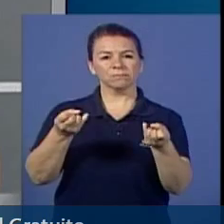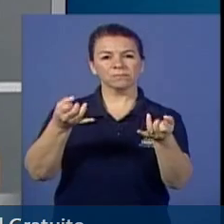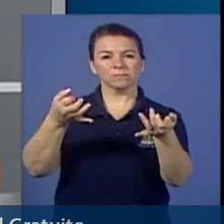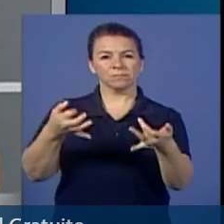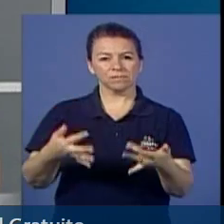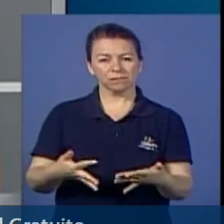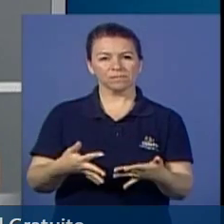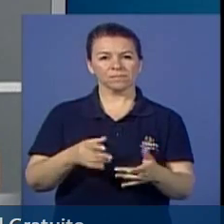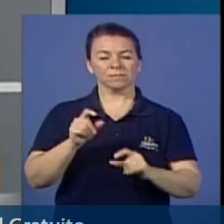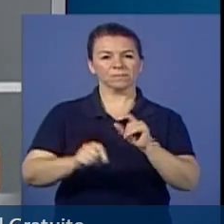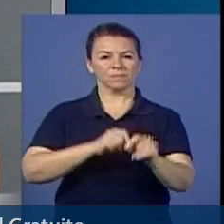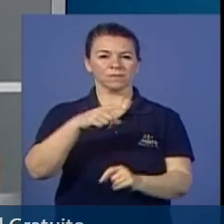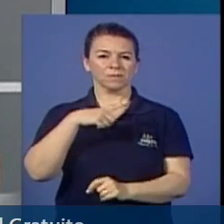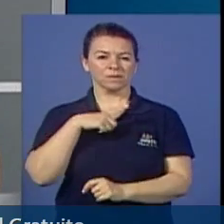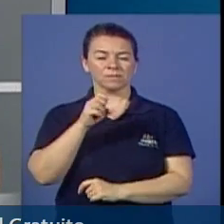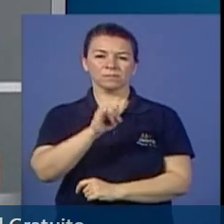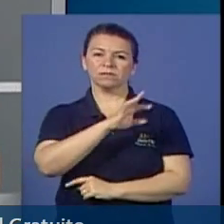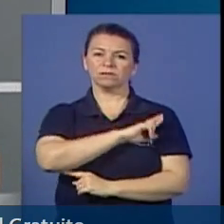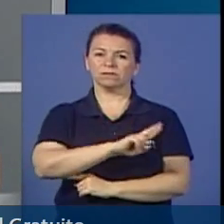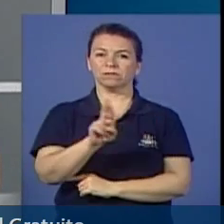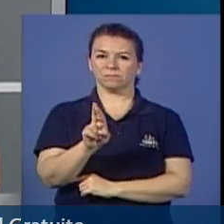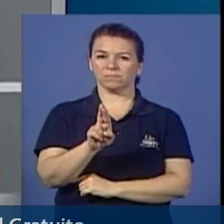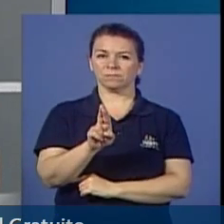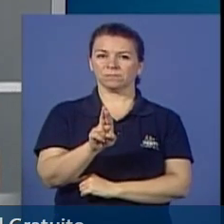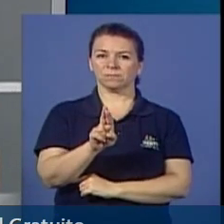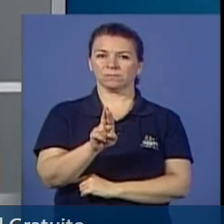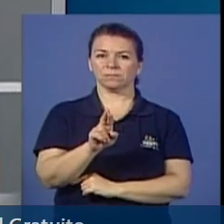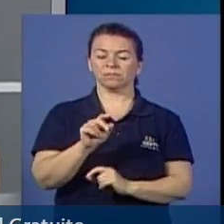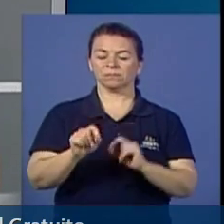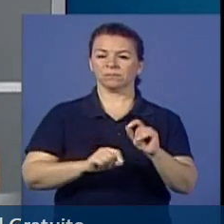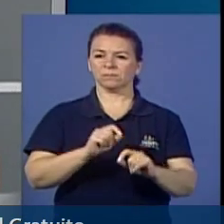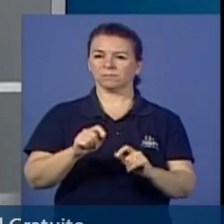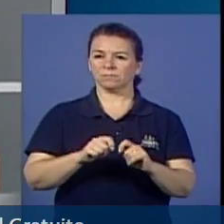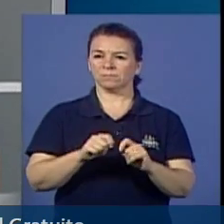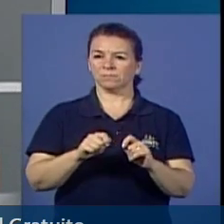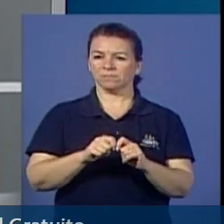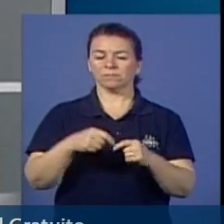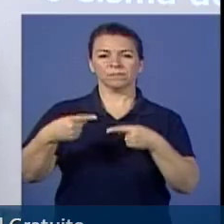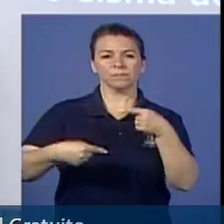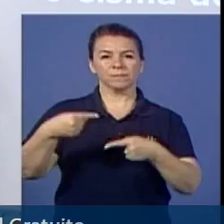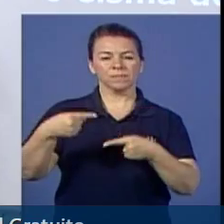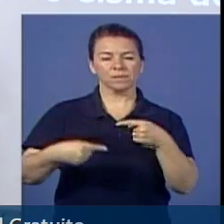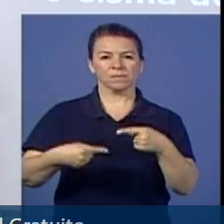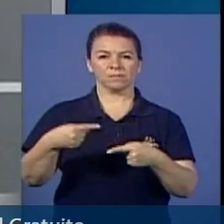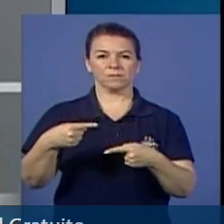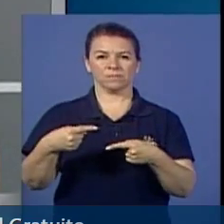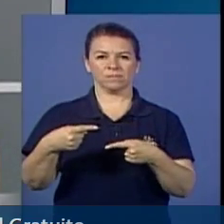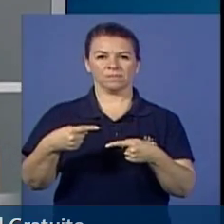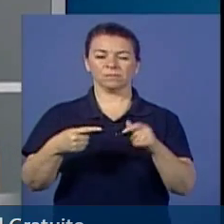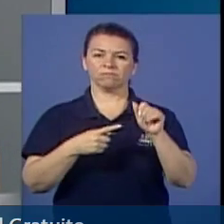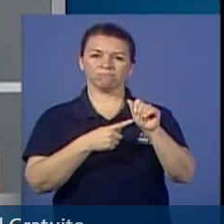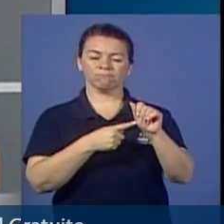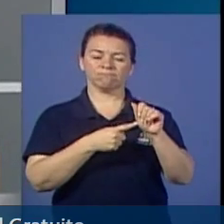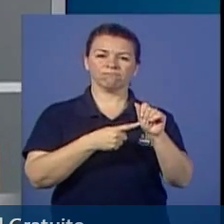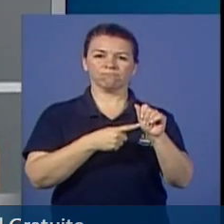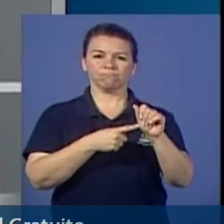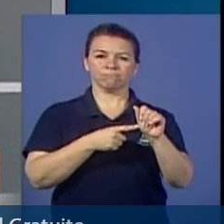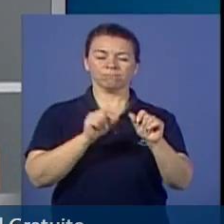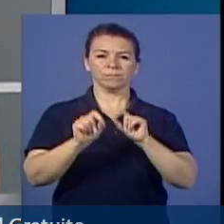um outro motivo, então assim, mesmo sendo religioso, ele tem um papel político. Sim. E aquela letra A ali deu umas